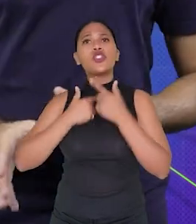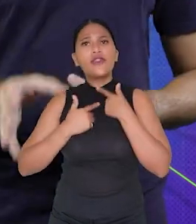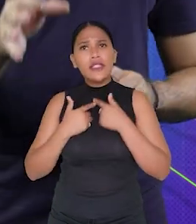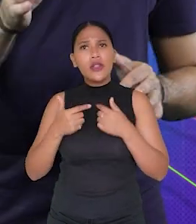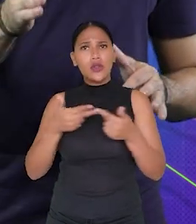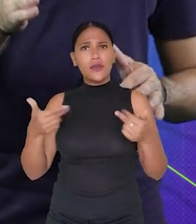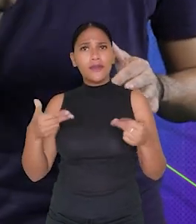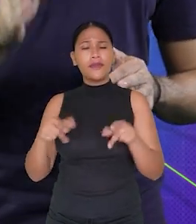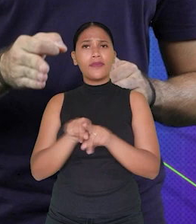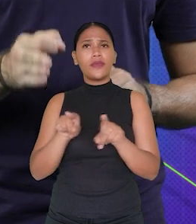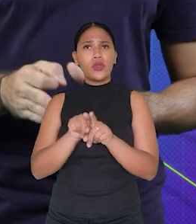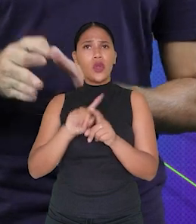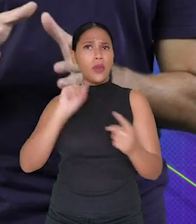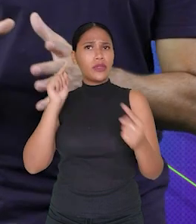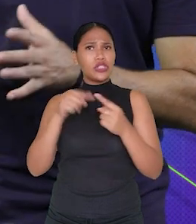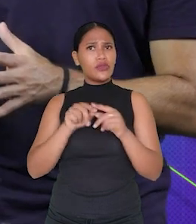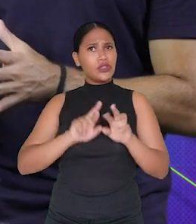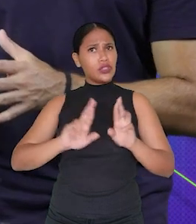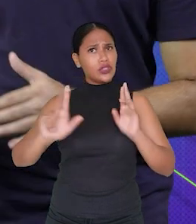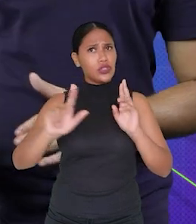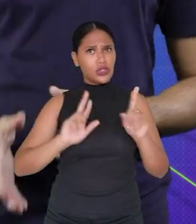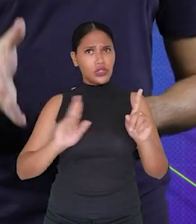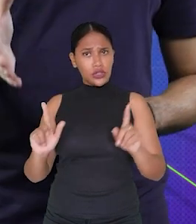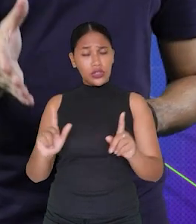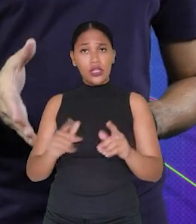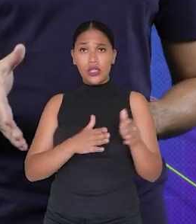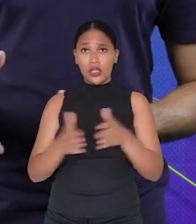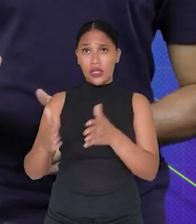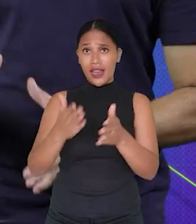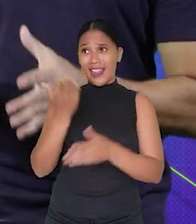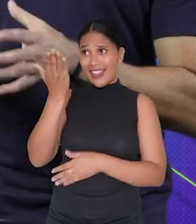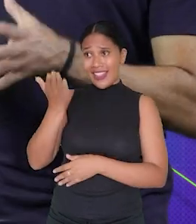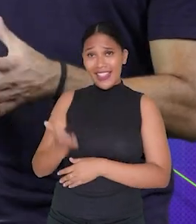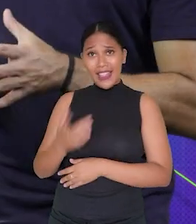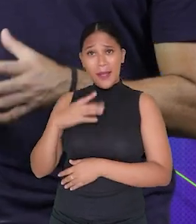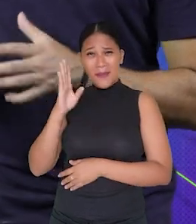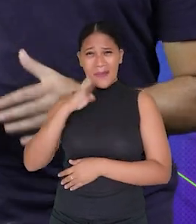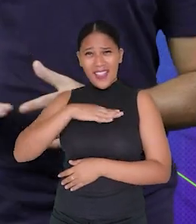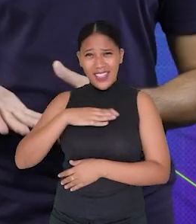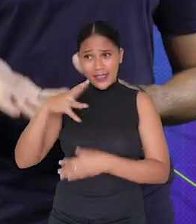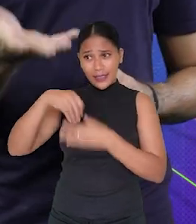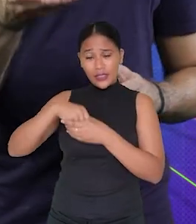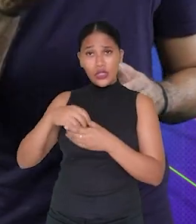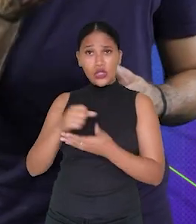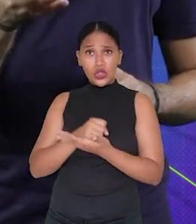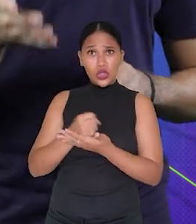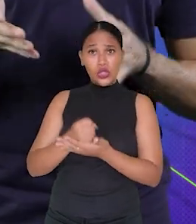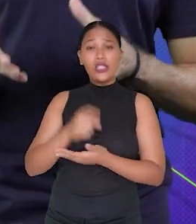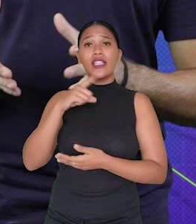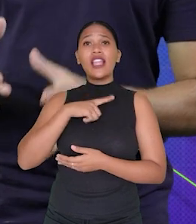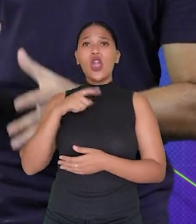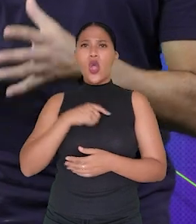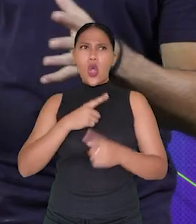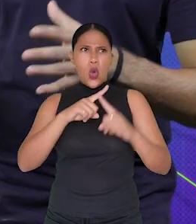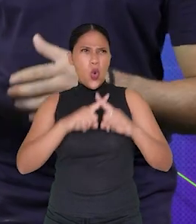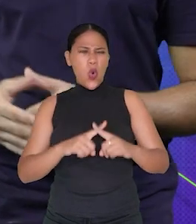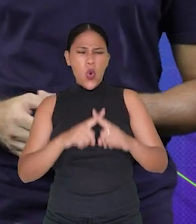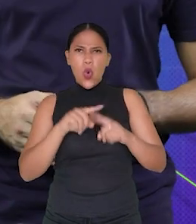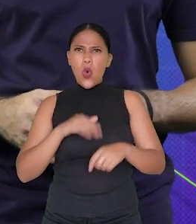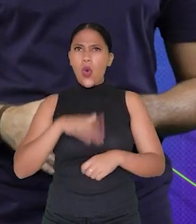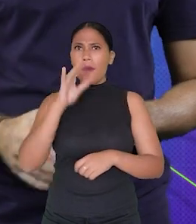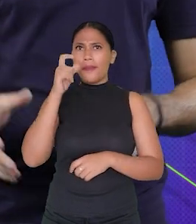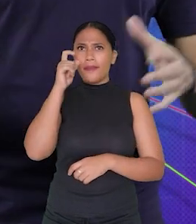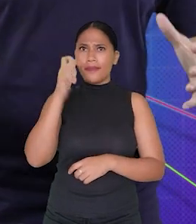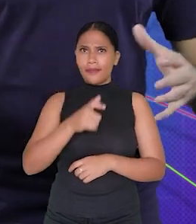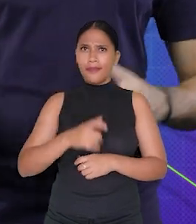motivações e objetivos distintos daqueles do herói. A jornada de Kefka enriquece a história e cria um confronto mais intenso e